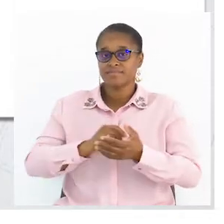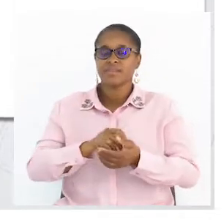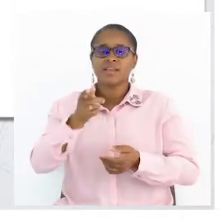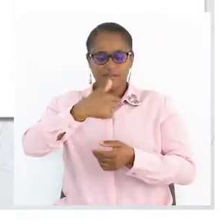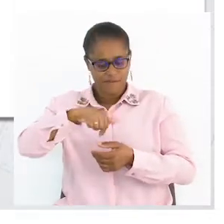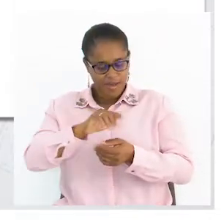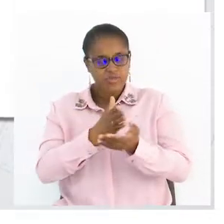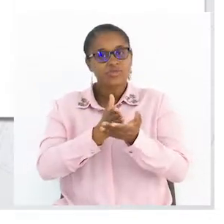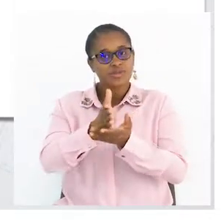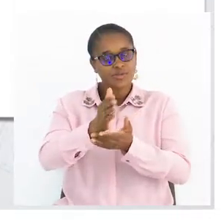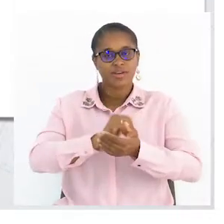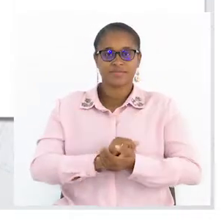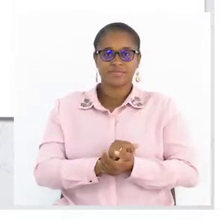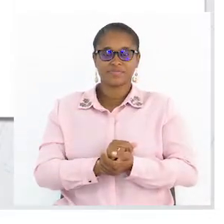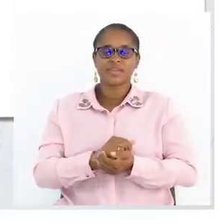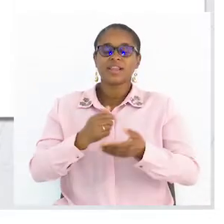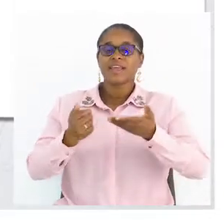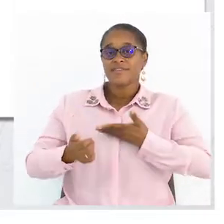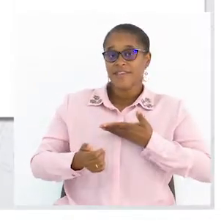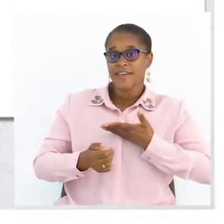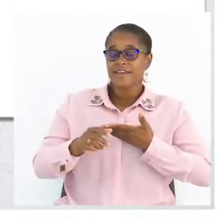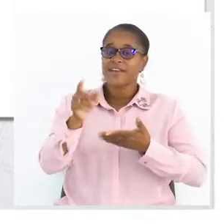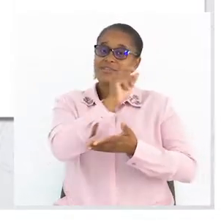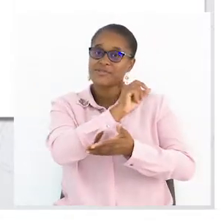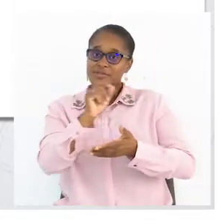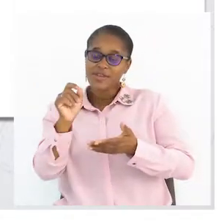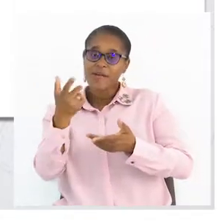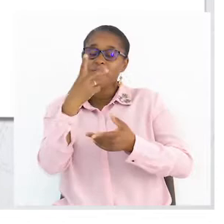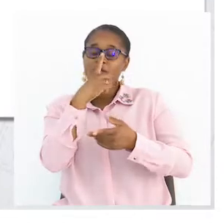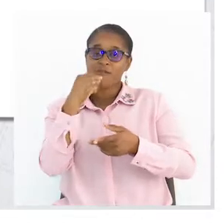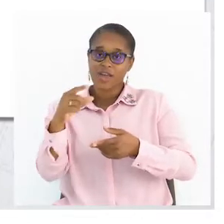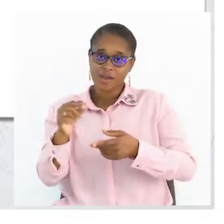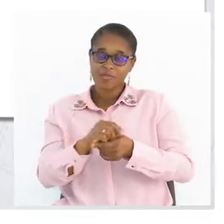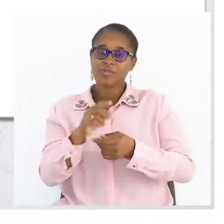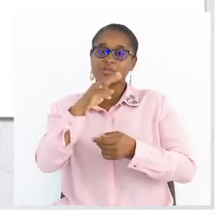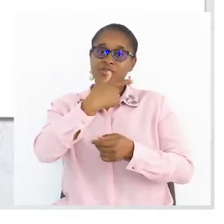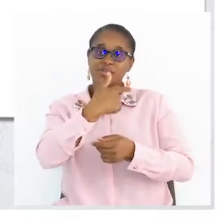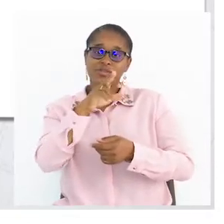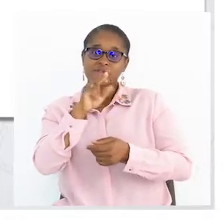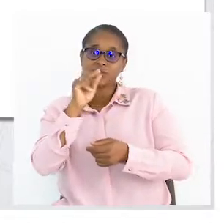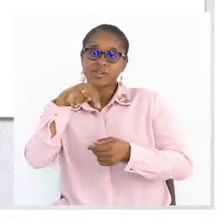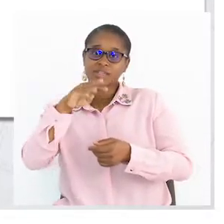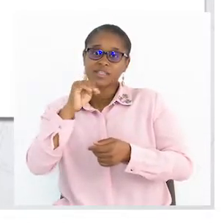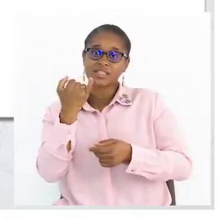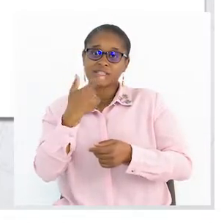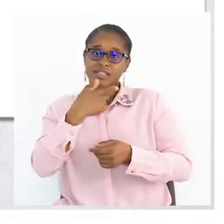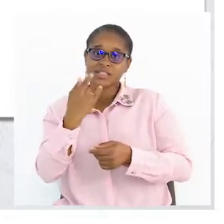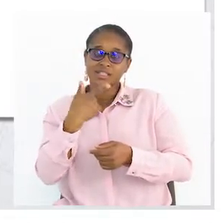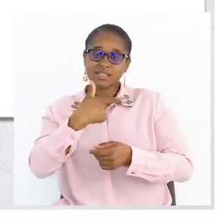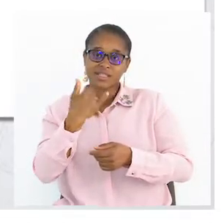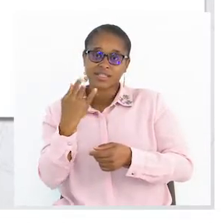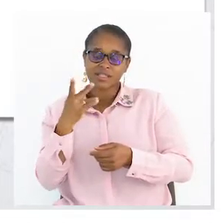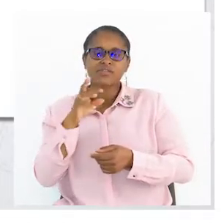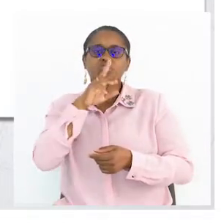Vamos continuar. Na linha D, é selecionado por um verbo transitivo, responde à